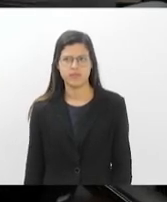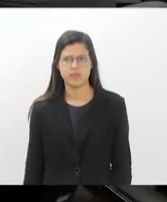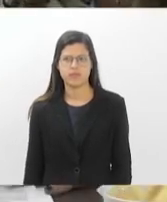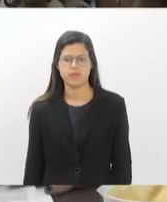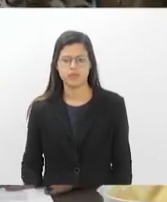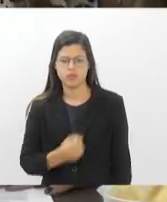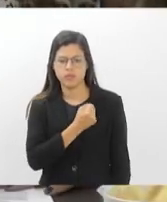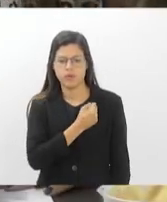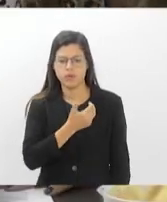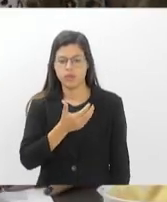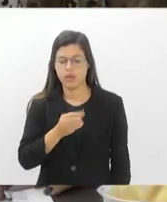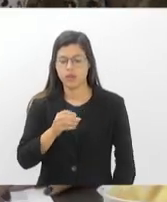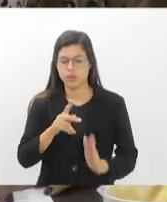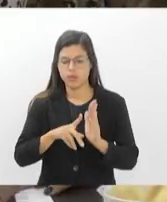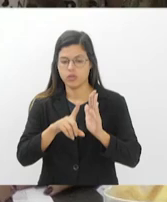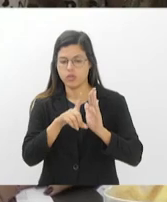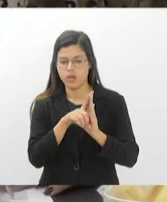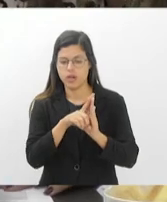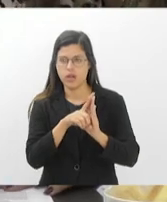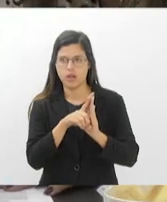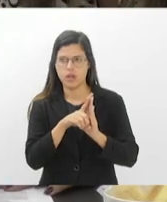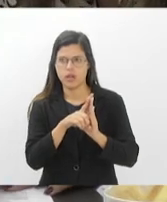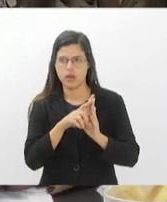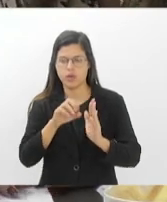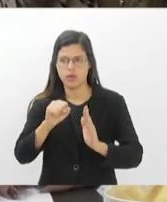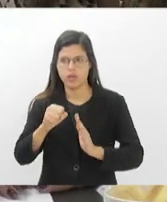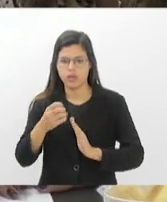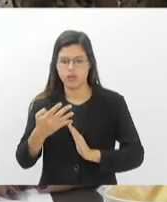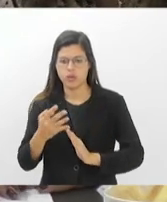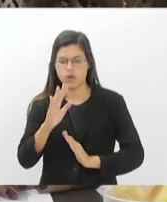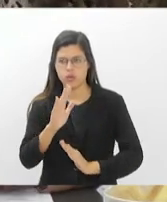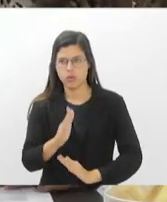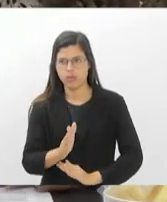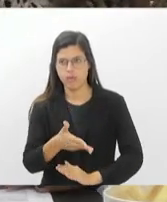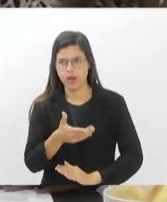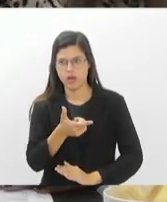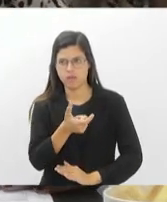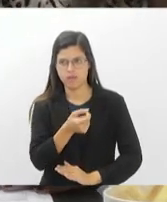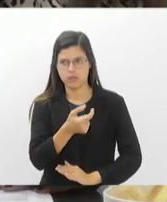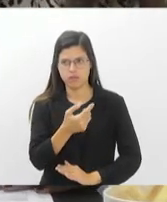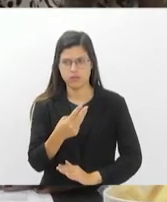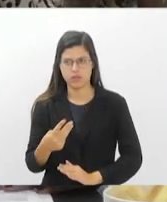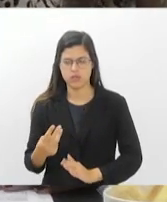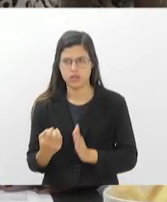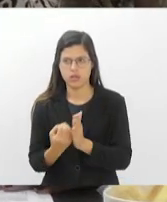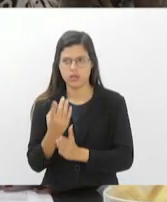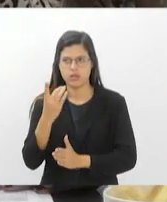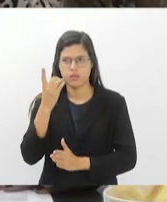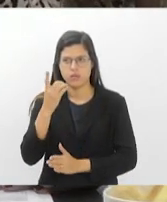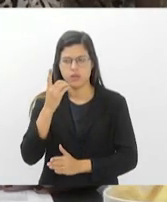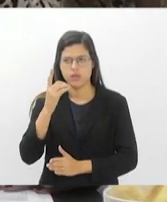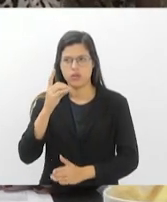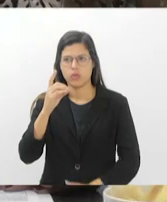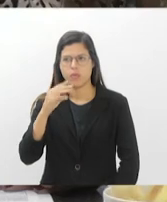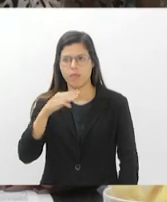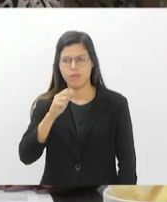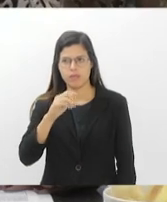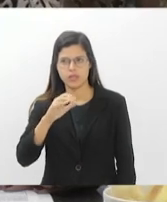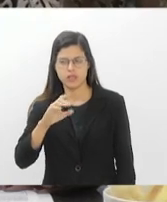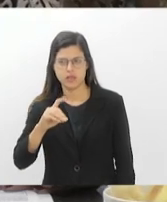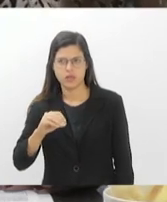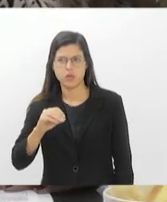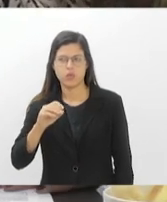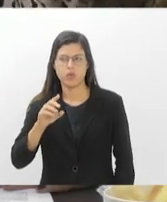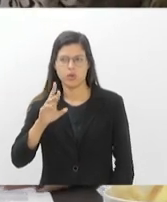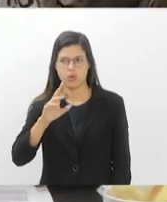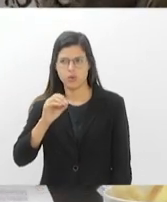Literalmente. Item 10, projeto de lei número 84, de 2023, de autoria dos deputados Carlos Macedo e Rodrigo Bacelar, que autoriza o Poder